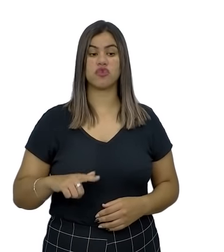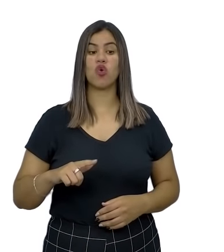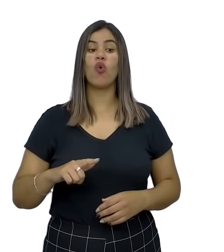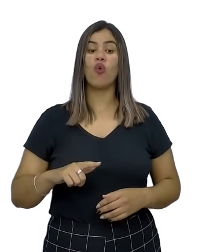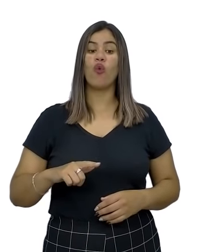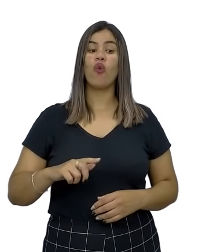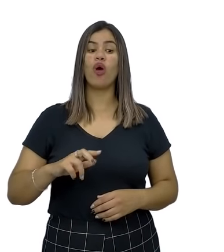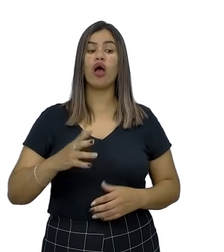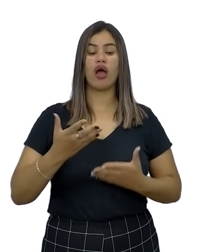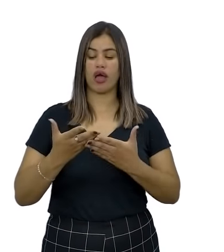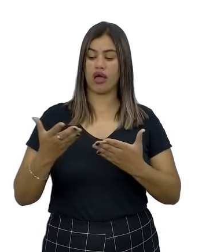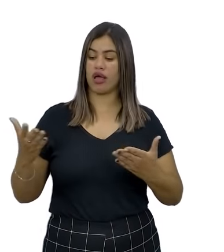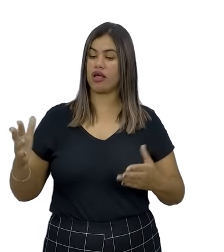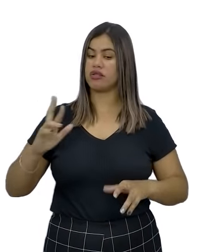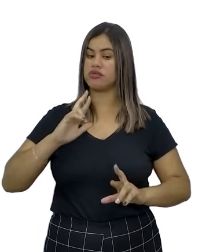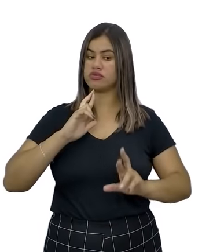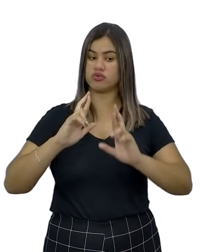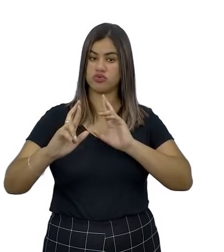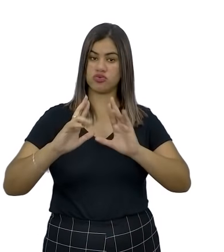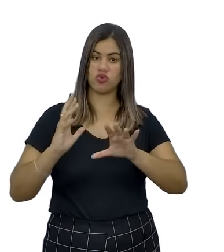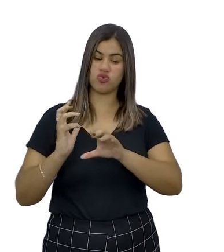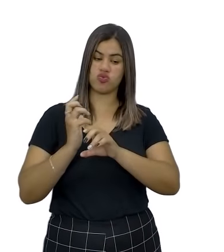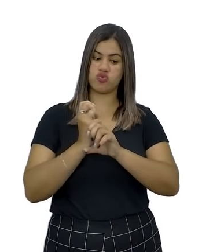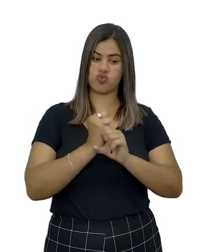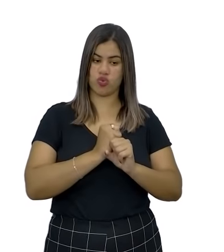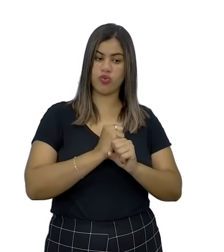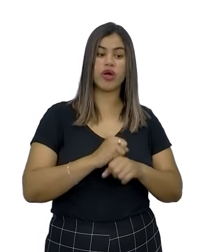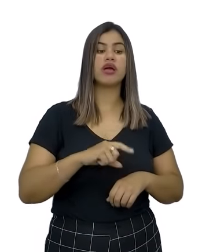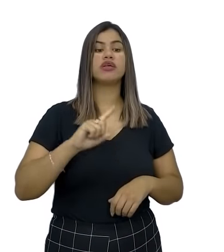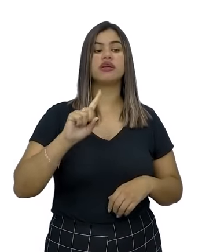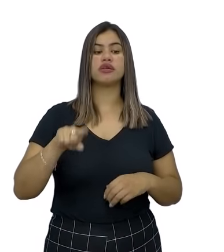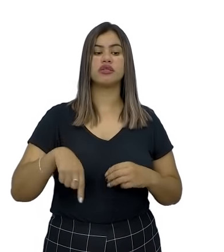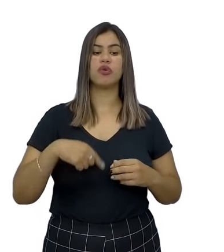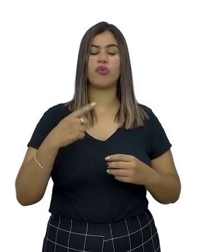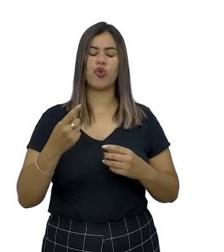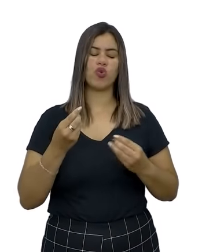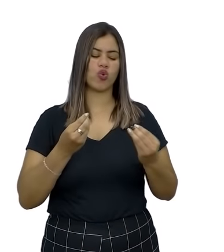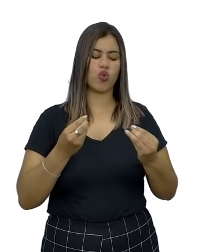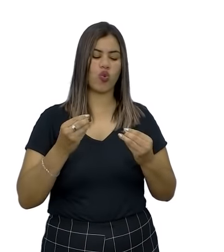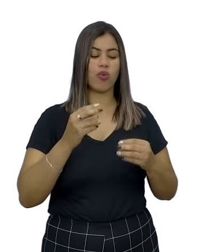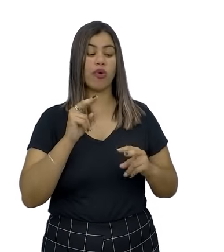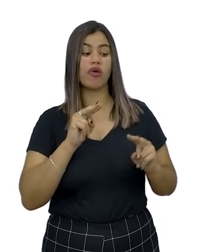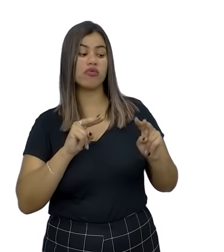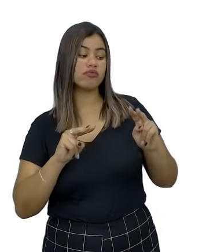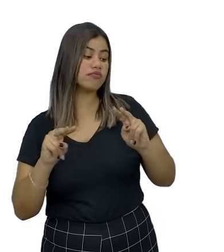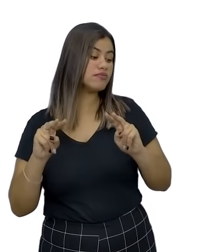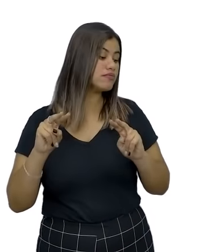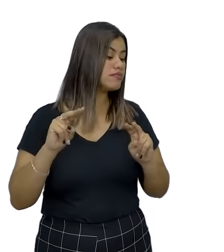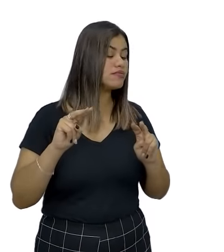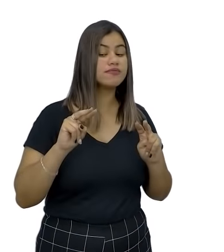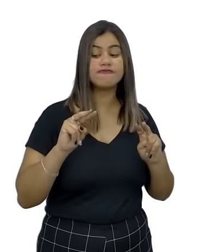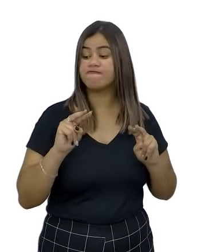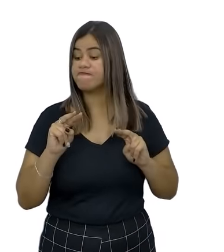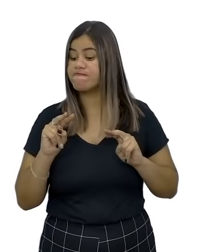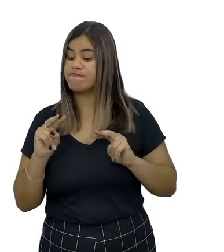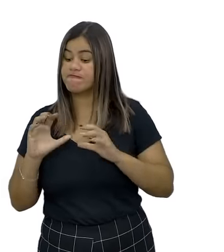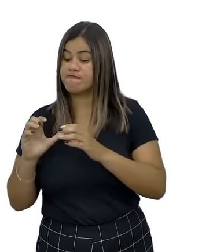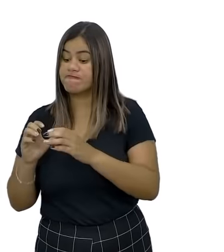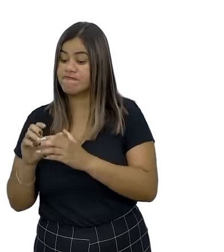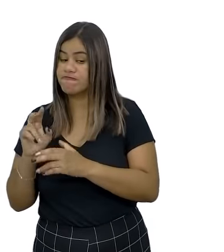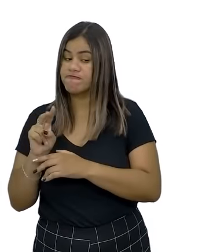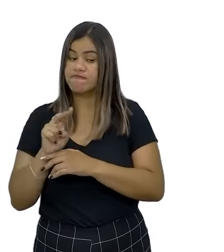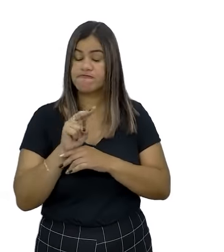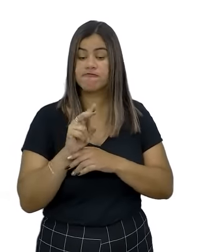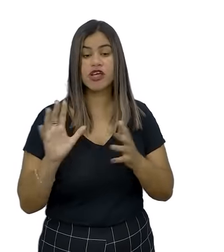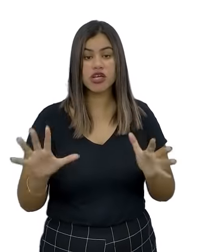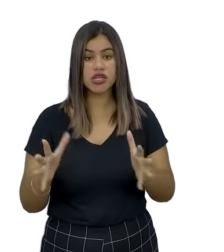alunos resolvam o problema, e eu venho naquela sequência. Observo, incentivo eles a resolverem o